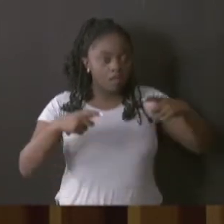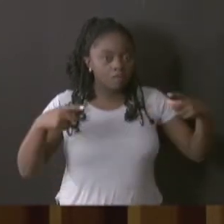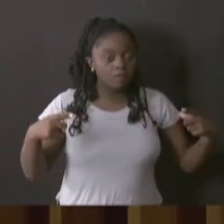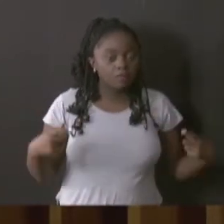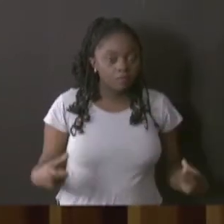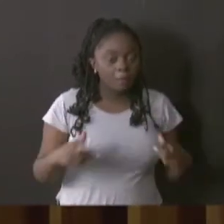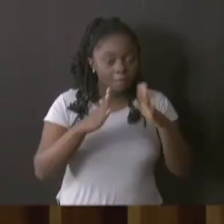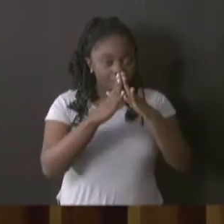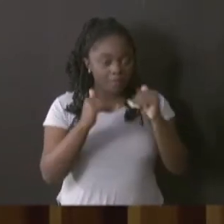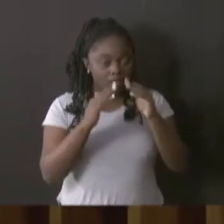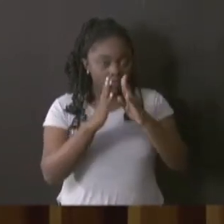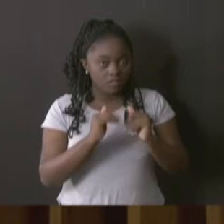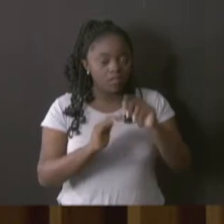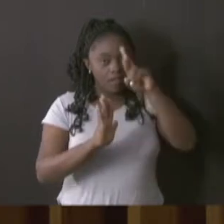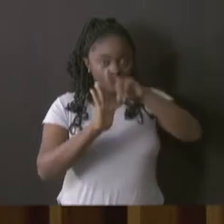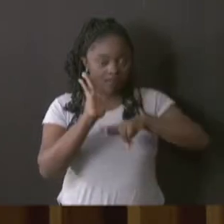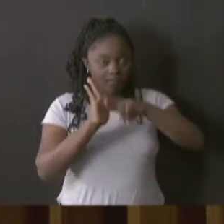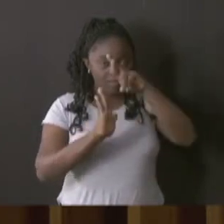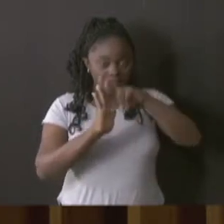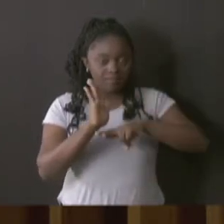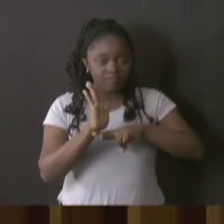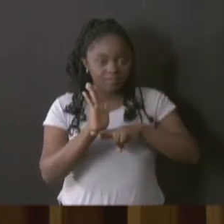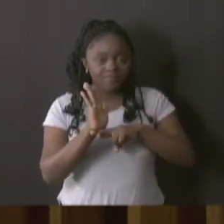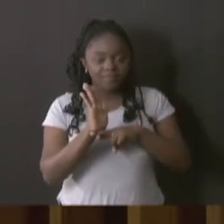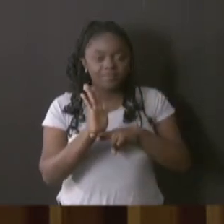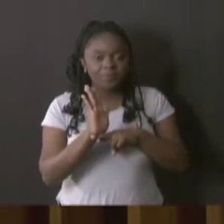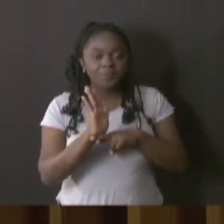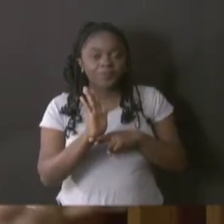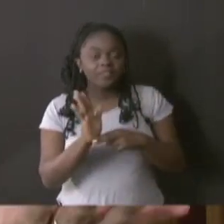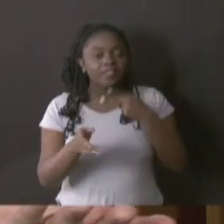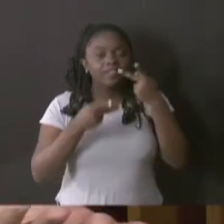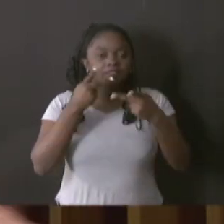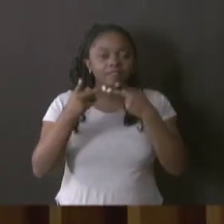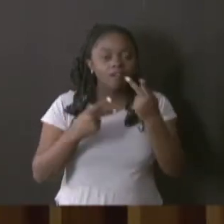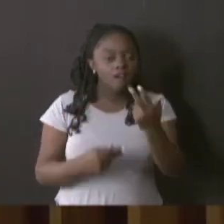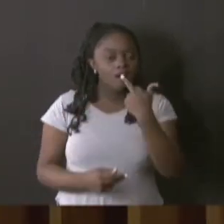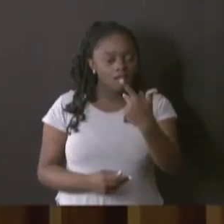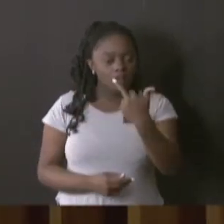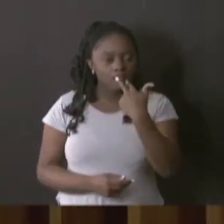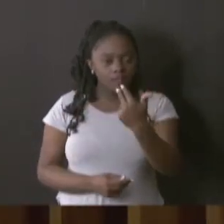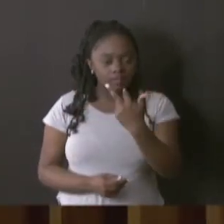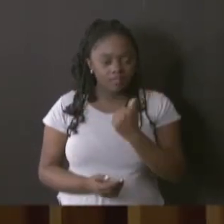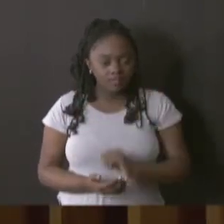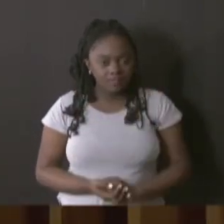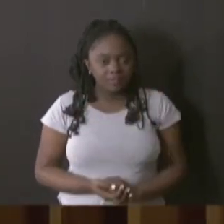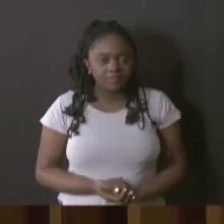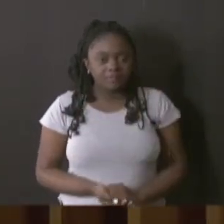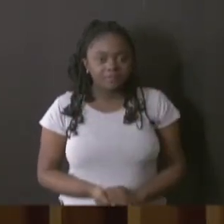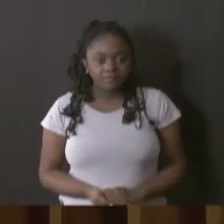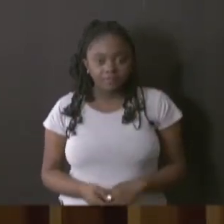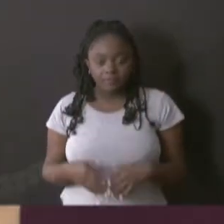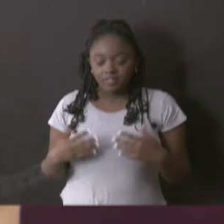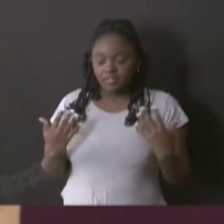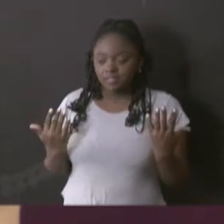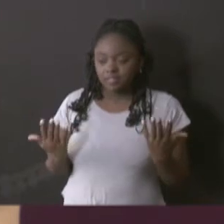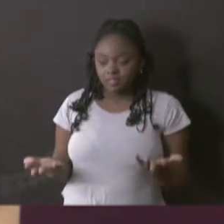redação. E a redação, ela é extremamente ligada à nossa linguagem oral. Exatamente. Então,